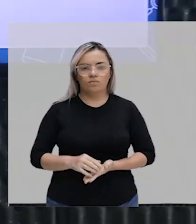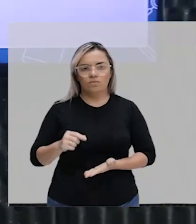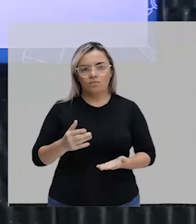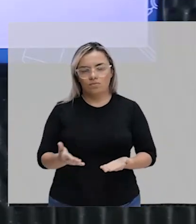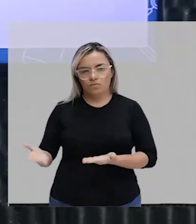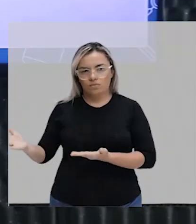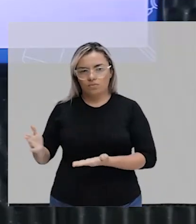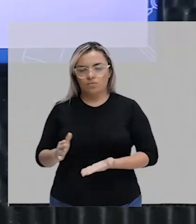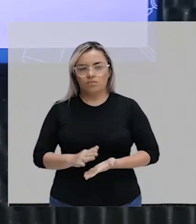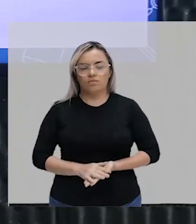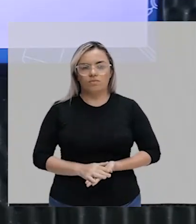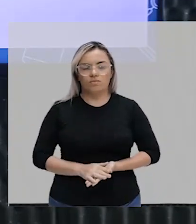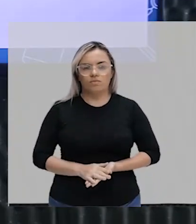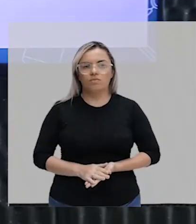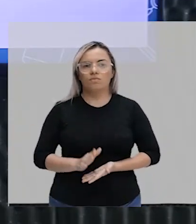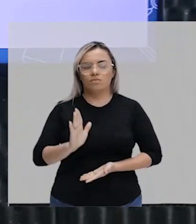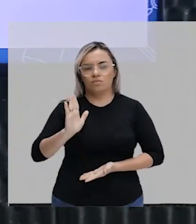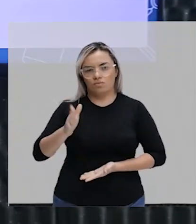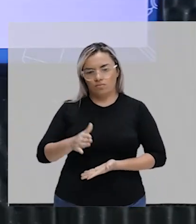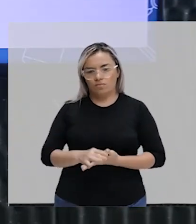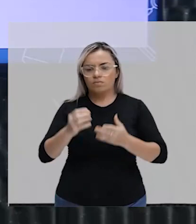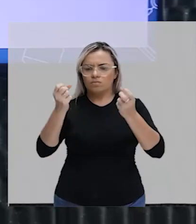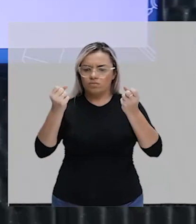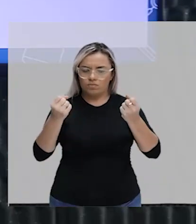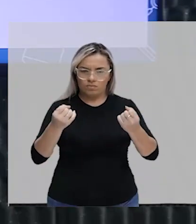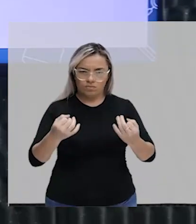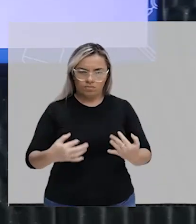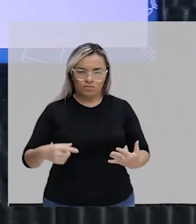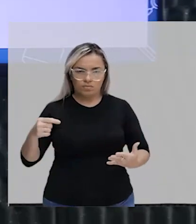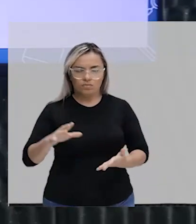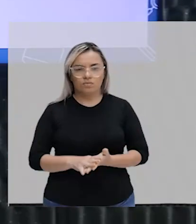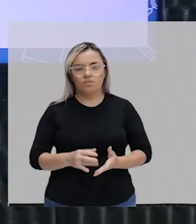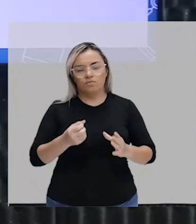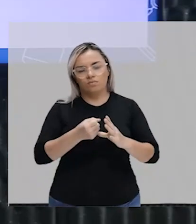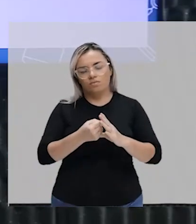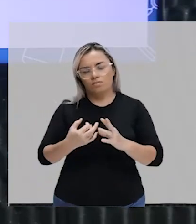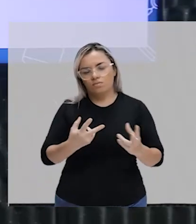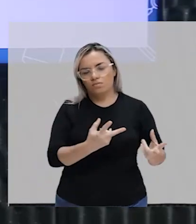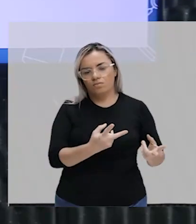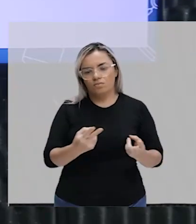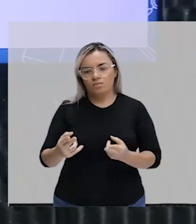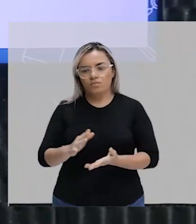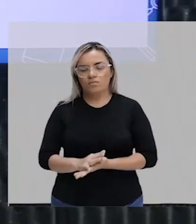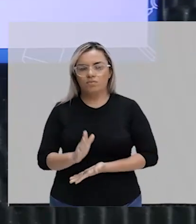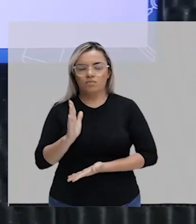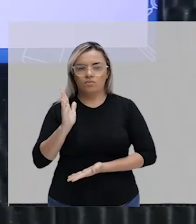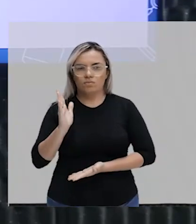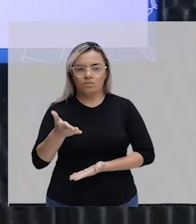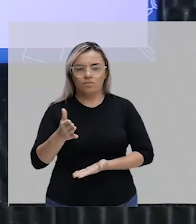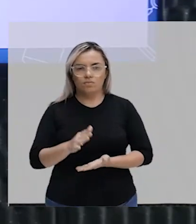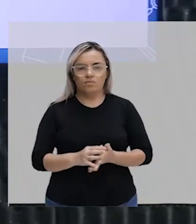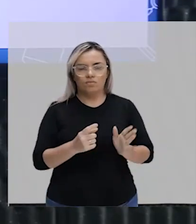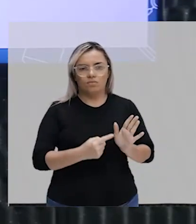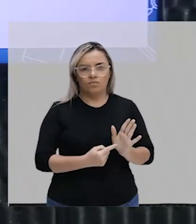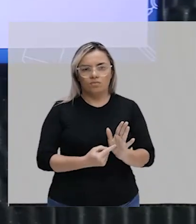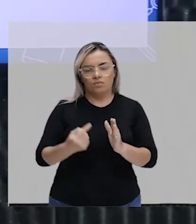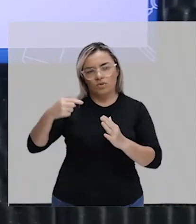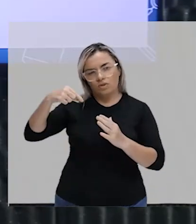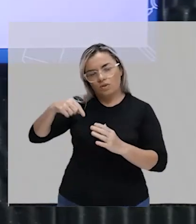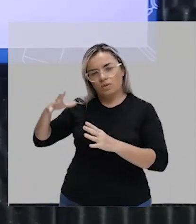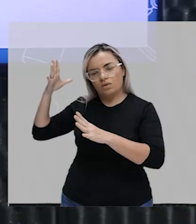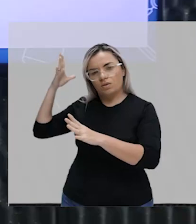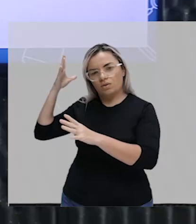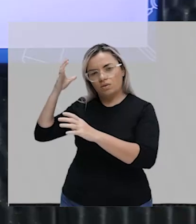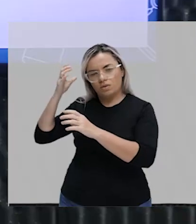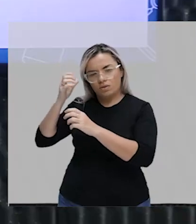aqui, como eu disse para você, a gente já tratou, né, dessa definição de igualdade, mas aqui a gente já vai, né, apresentar mais uma vez ela, só que